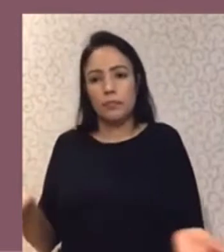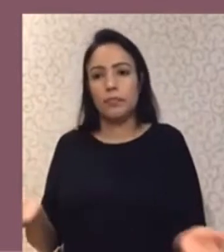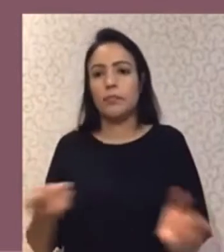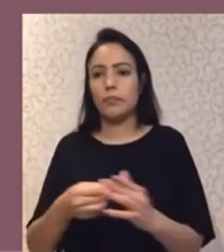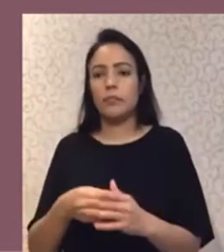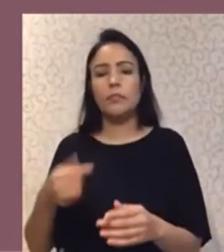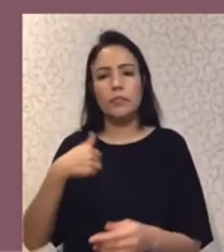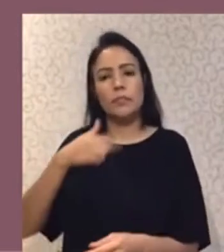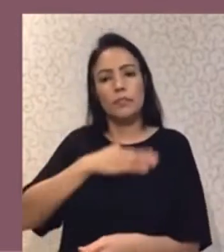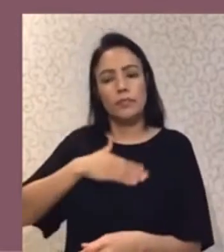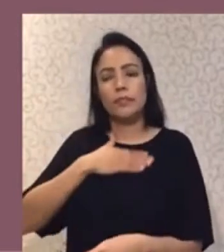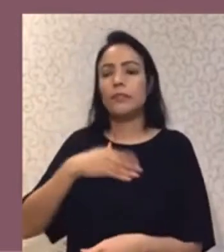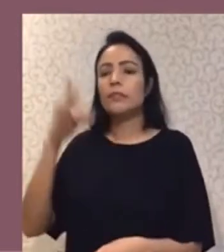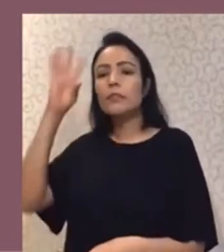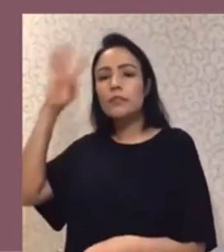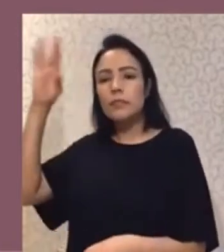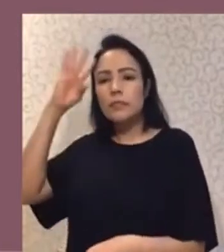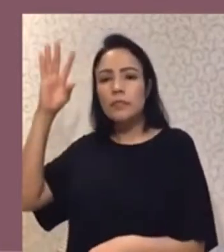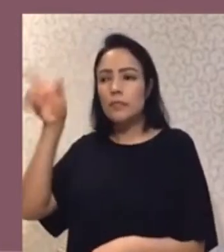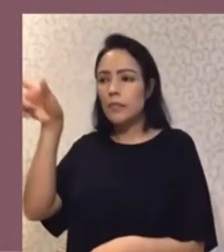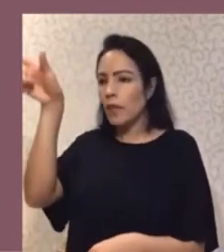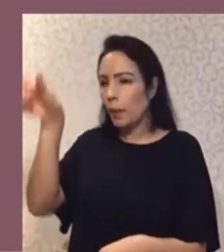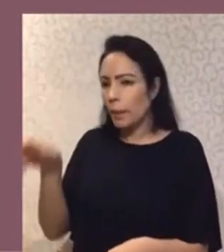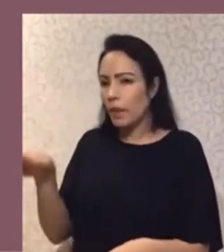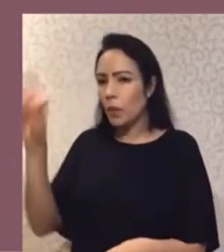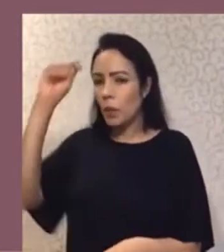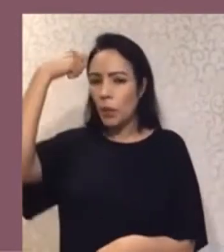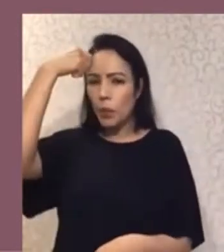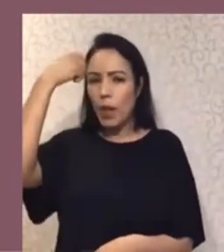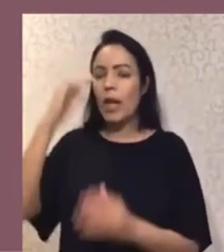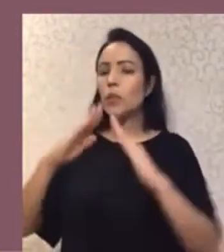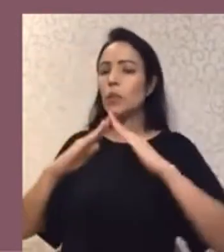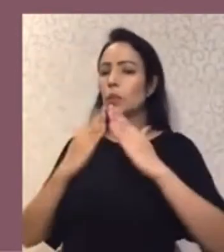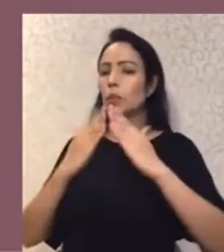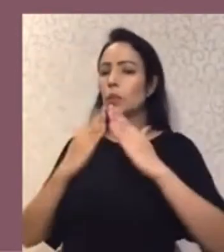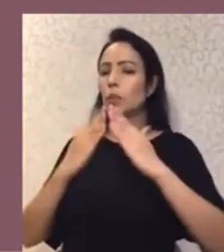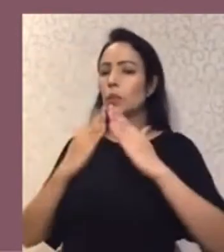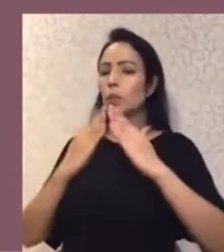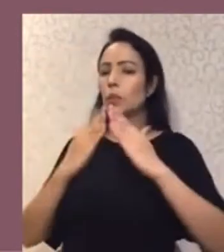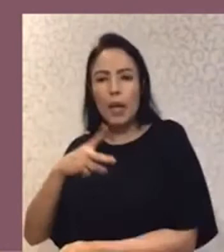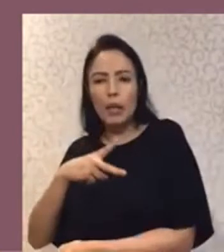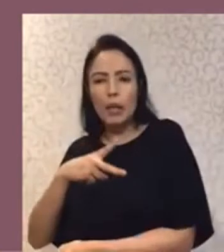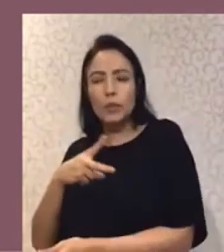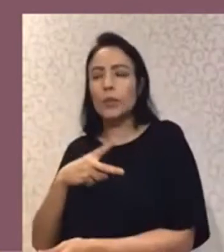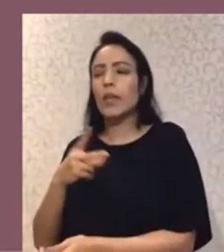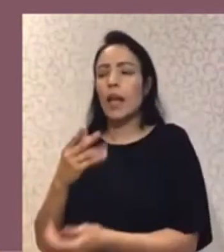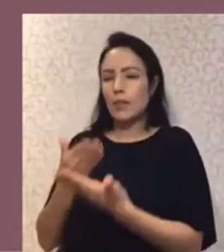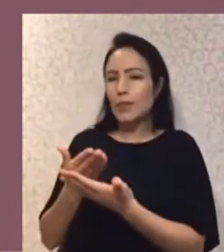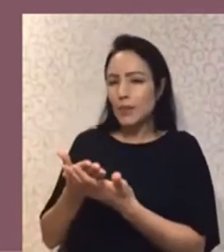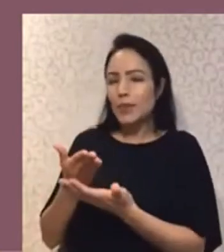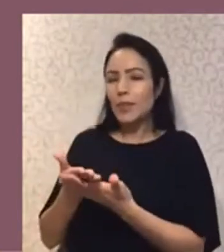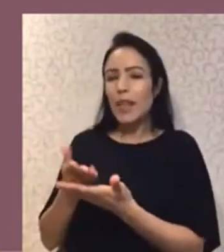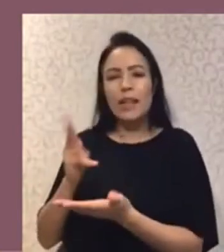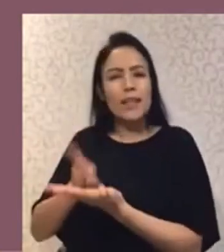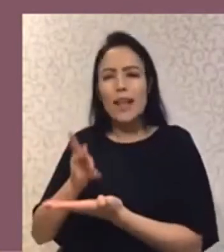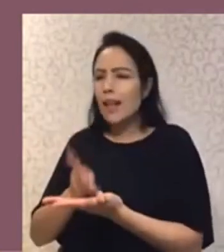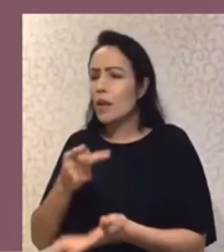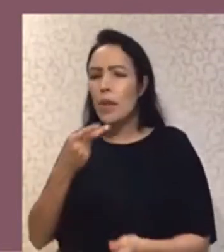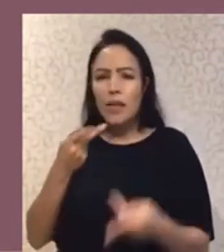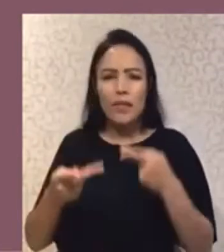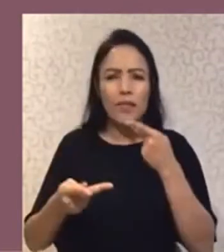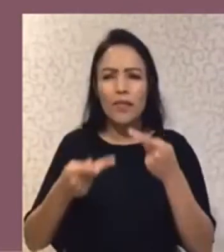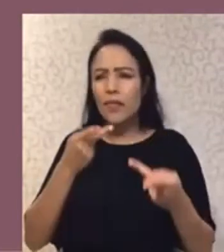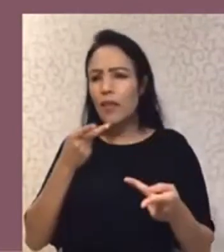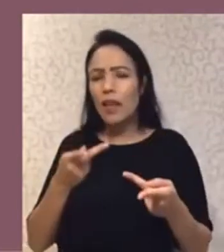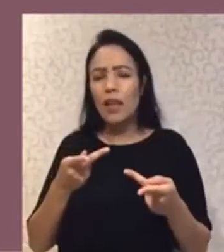as pessoas negras que estudaram em colégio particular, com muitos brancos, sempre falam, né? É uma fala constante, né? Eu tinha muitos